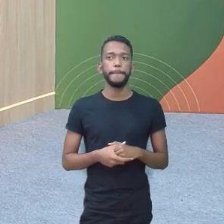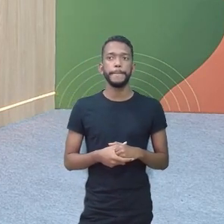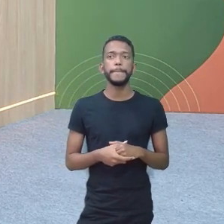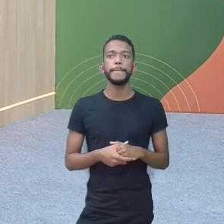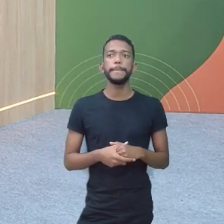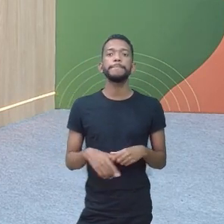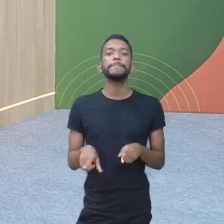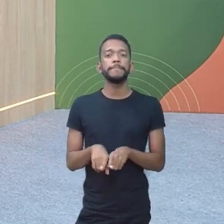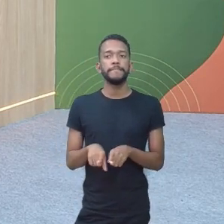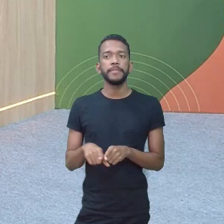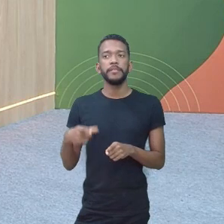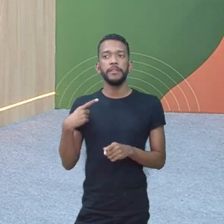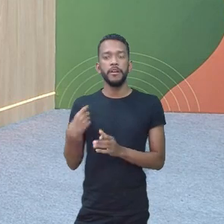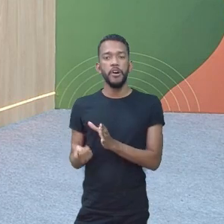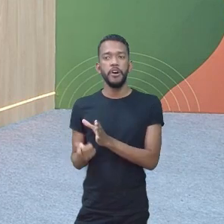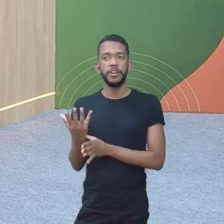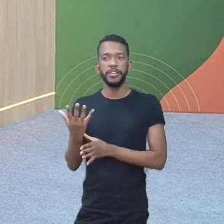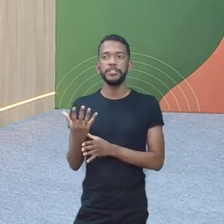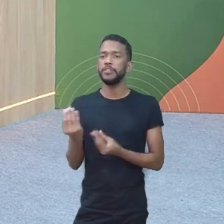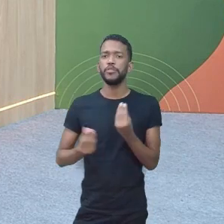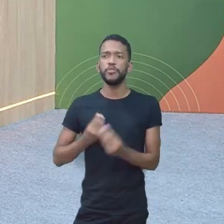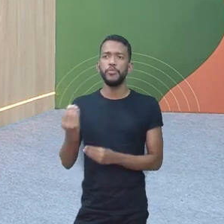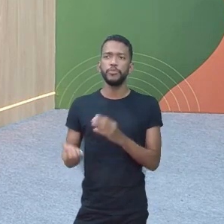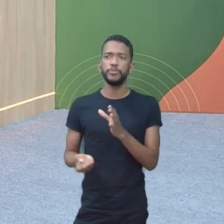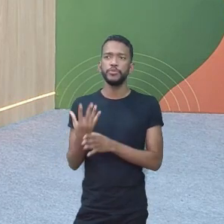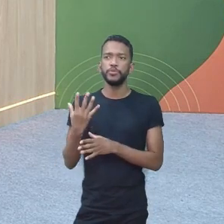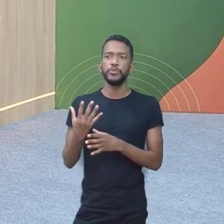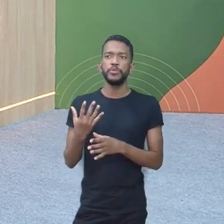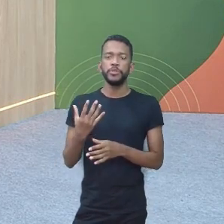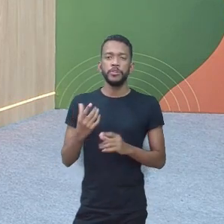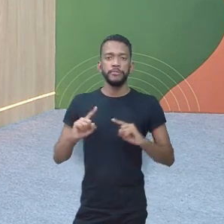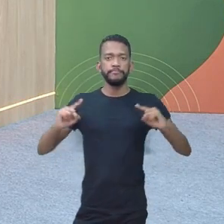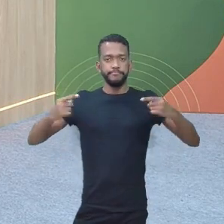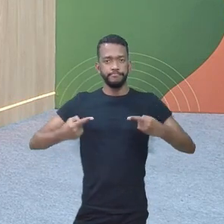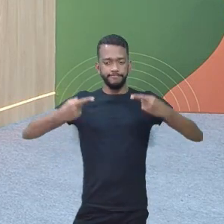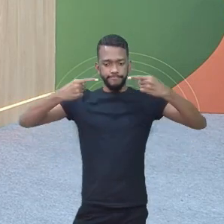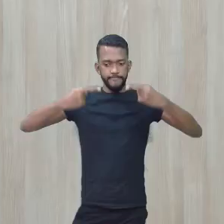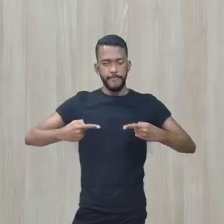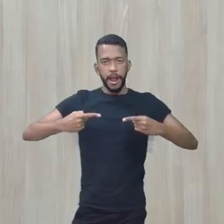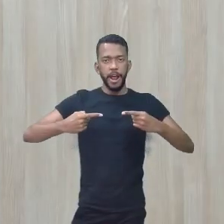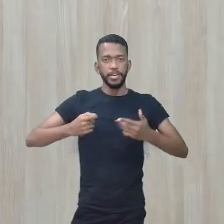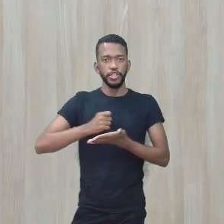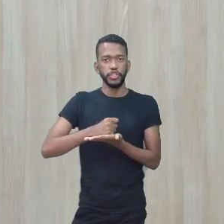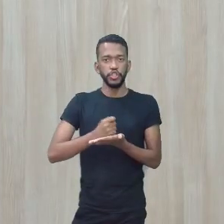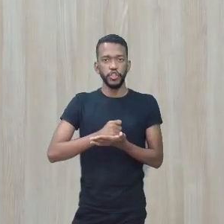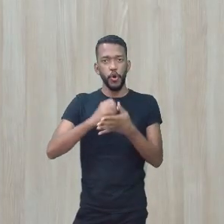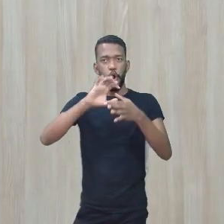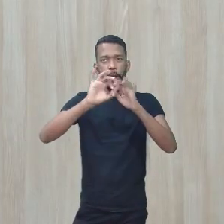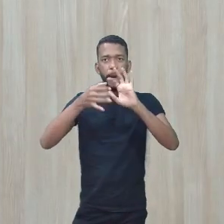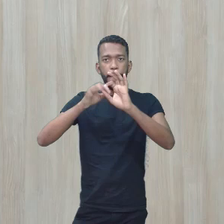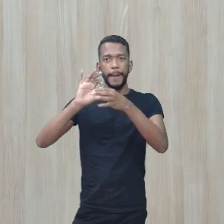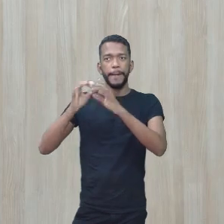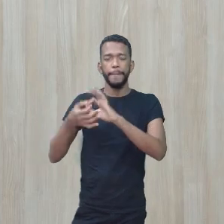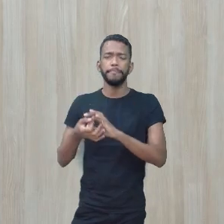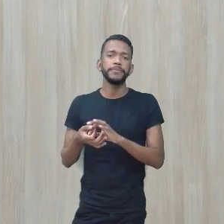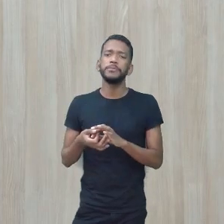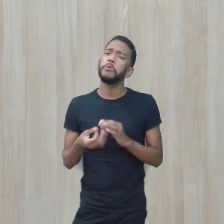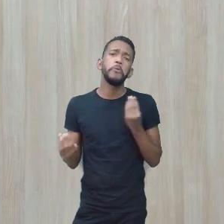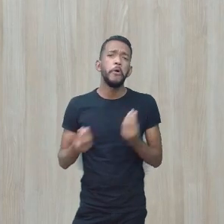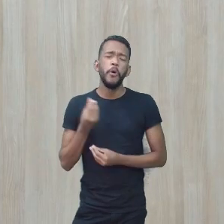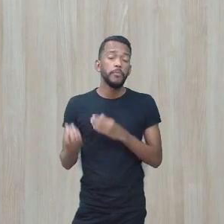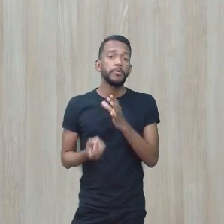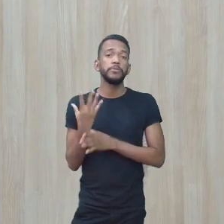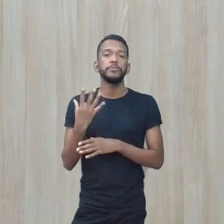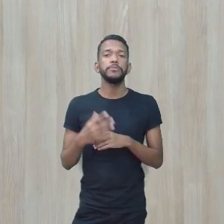E as origens? Como é que surgem os Jogos Olímpicos, né? Os Jogos Olímpicos, eles surgem